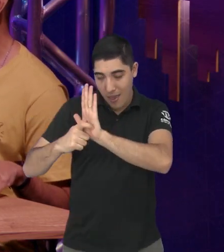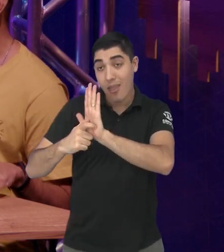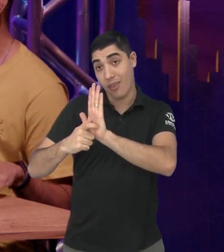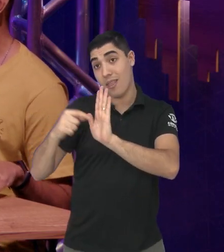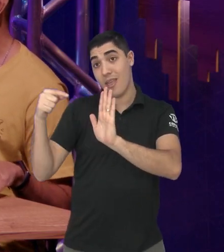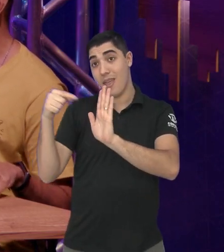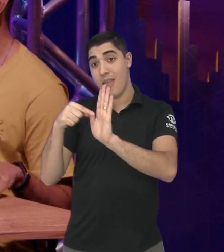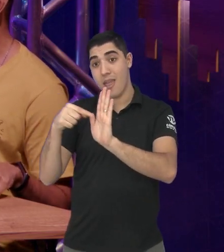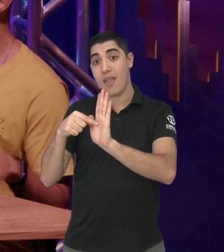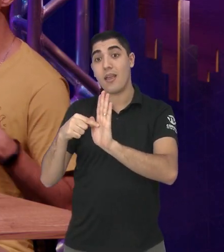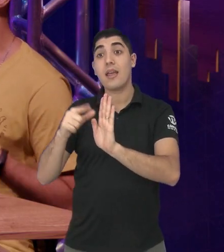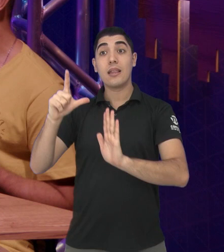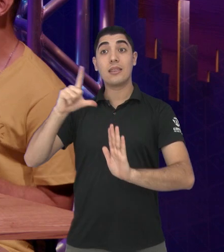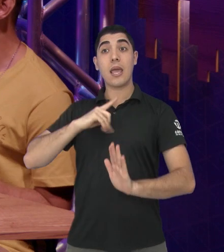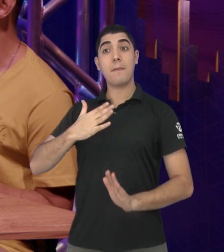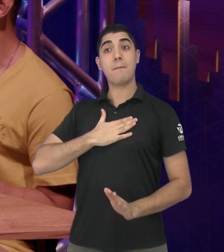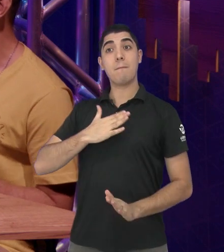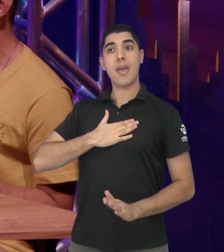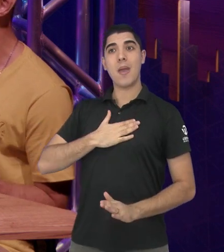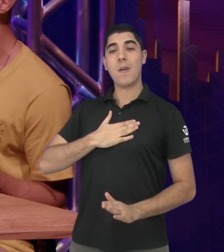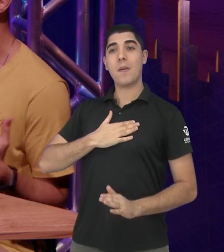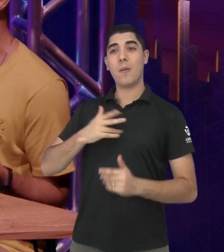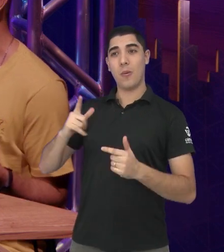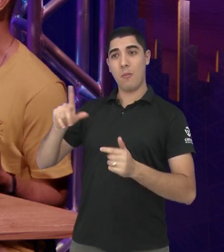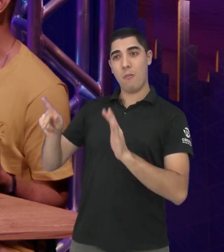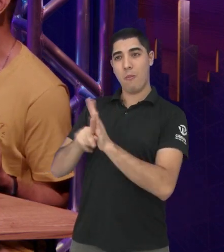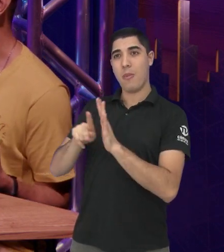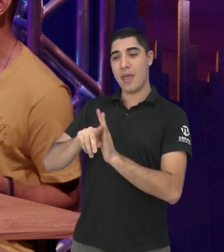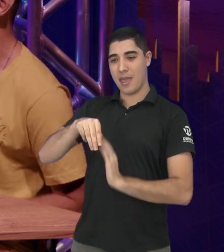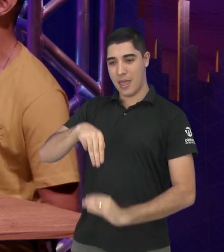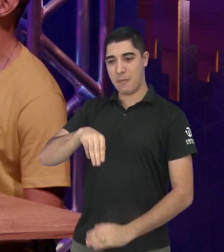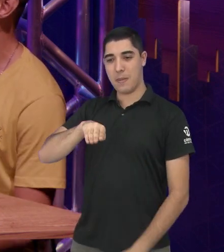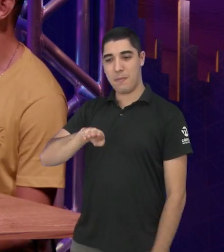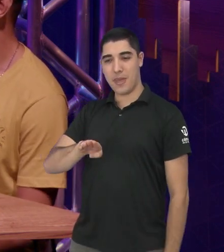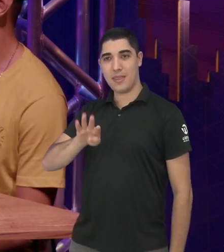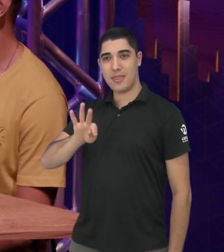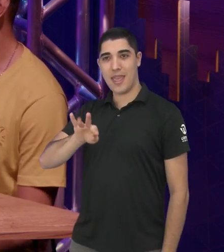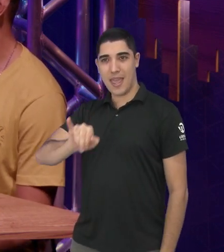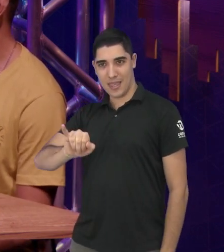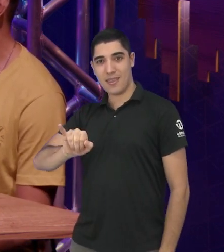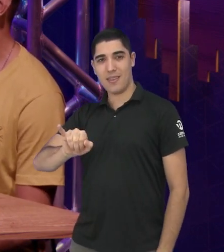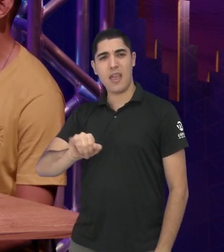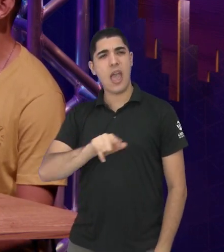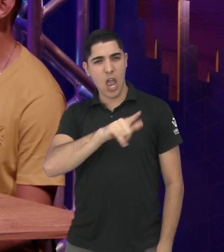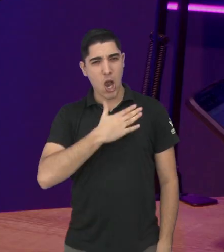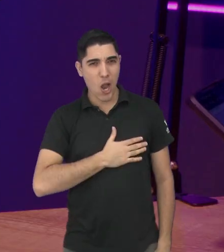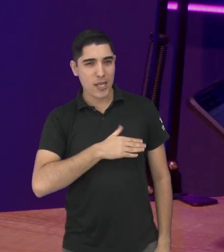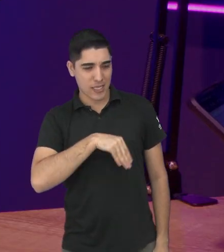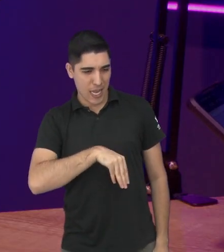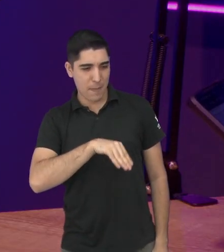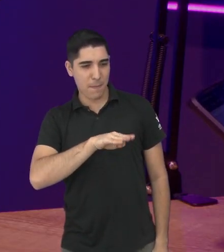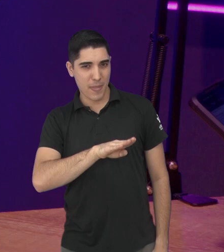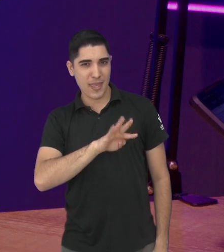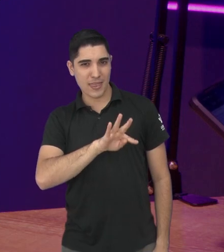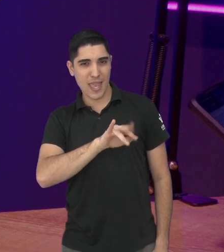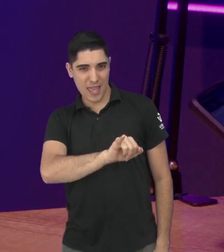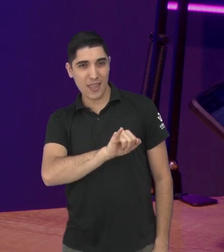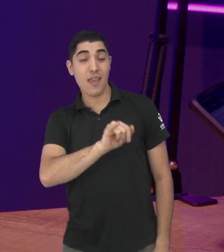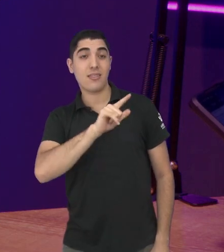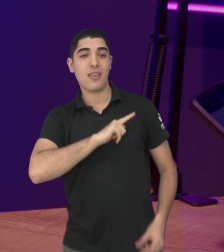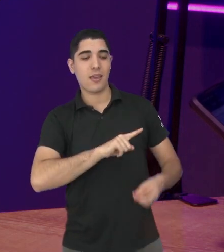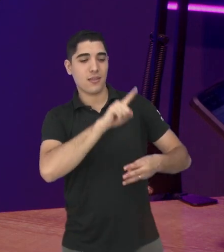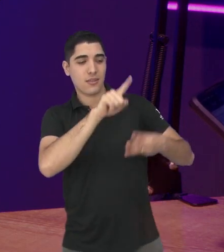artificial tem o meu MBTI. Ela é ENFJ. Pra quem gosta de MBTI, né, tem os